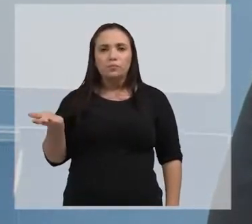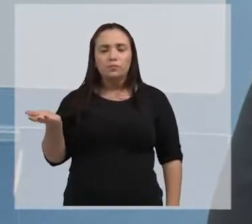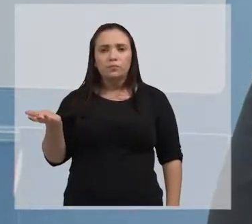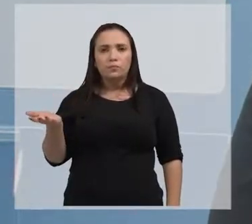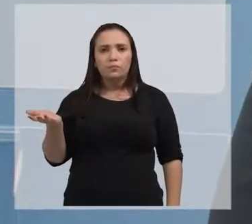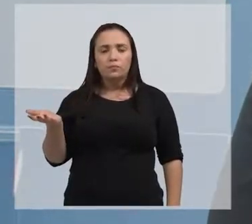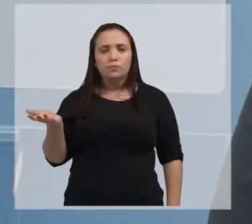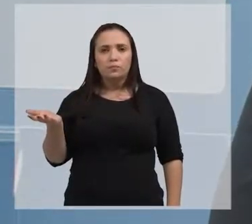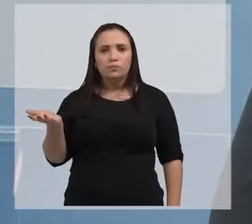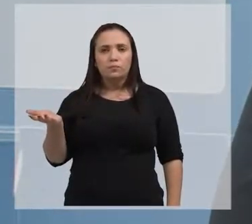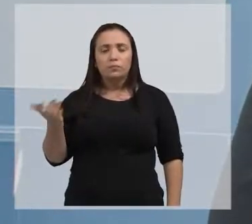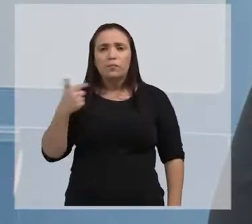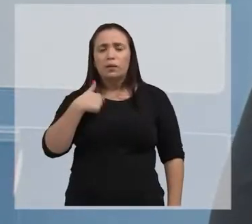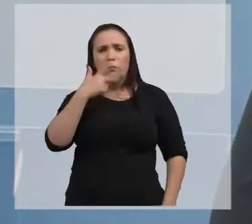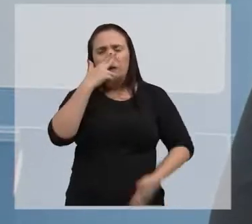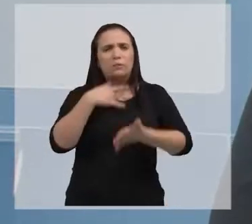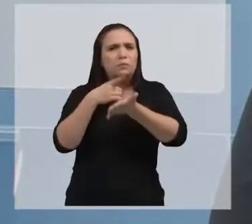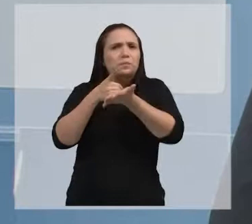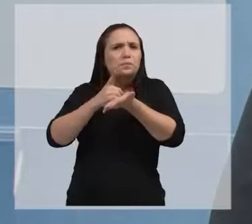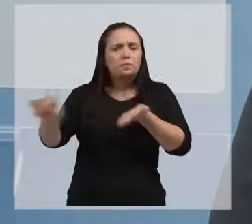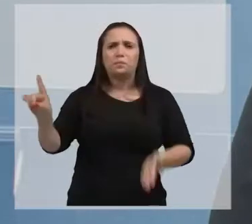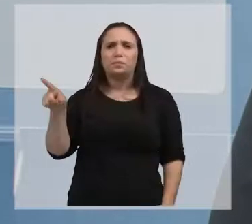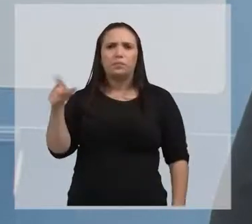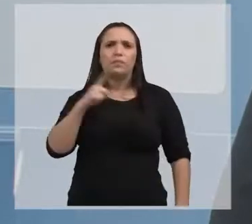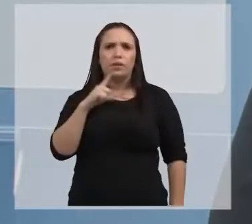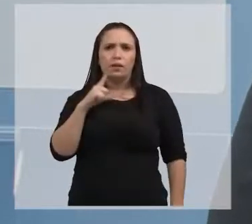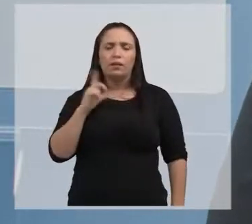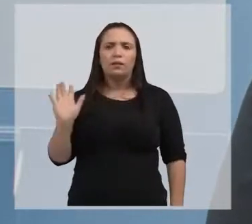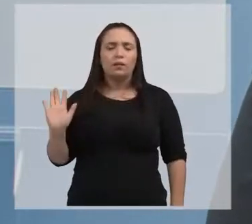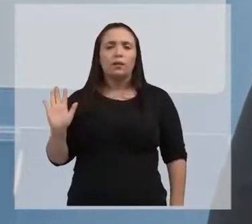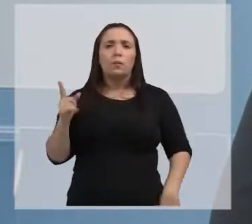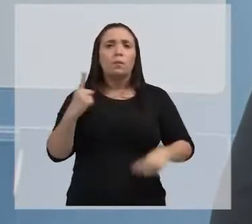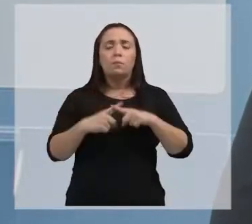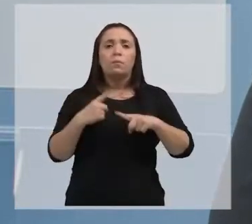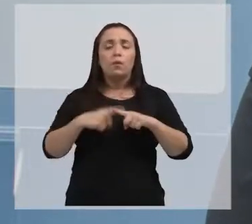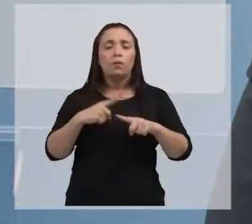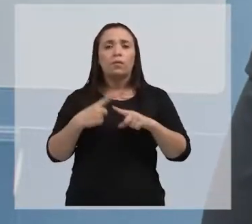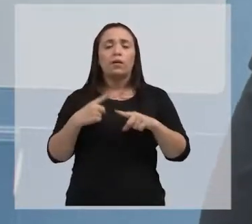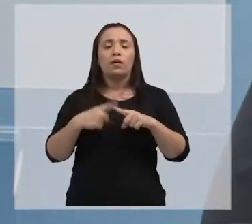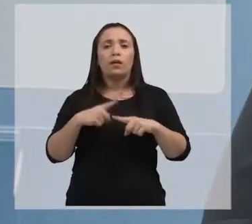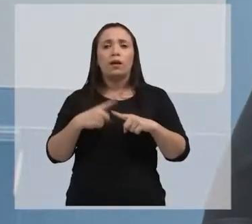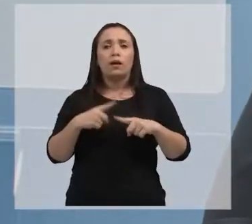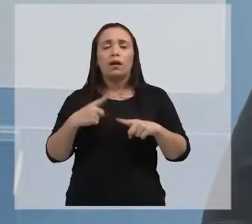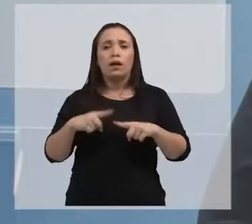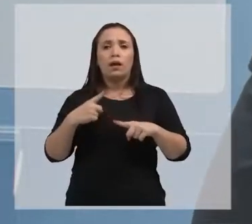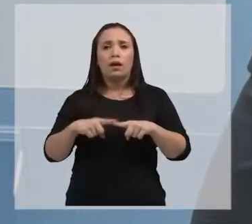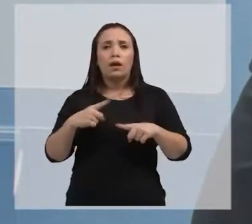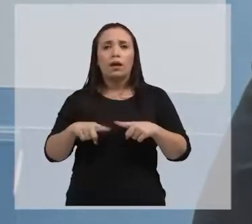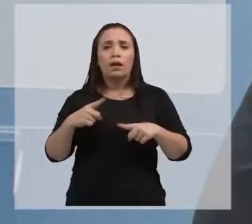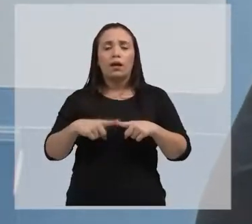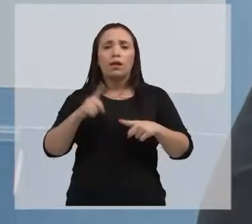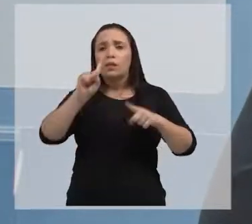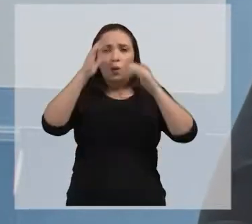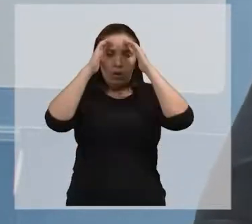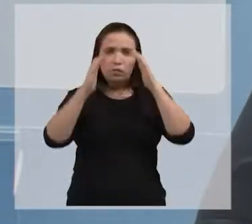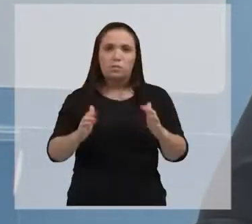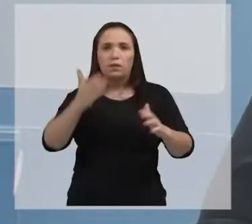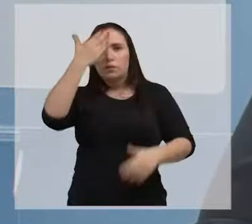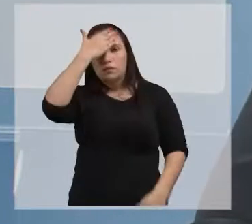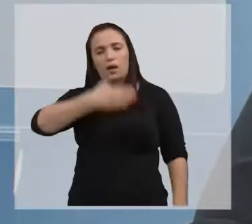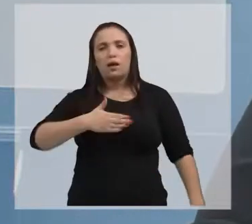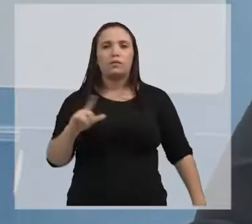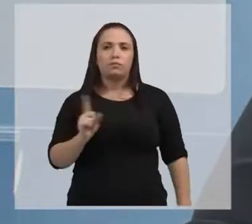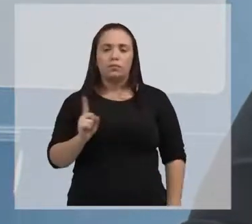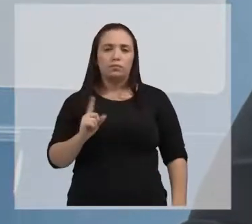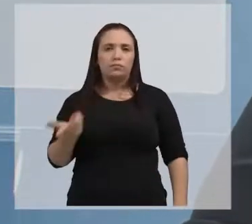a palavra, eu tenho asco, eu tenho nojo desse tipo de gente, tenho nojo. Porque eles não levam a nossa vida, a sua vida, a seriedade.